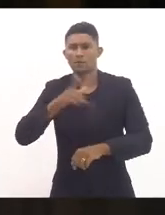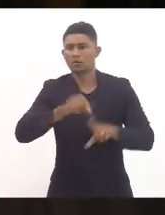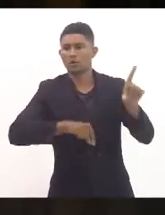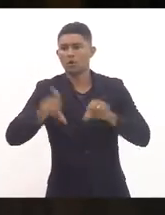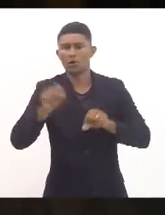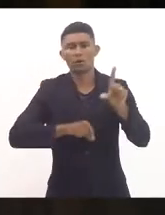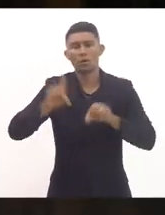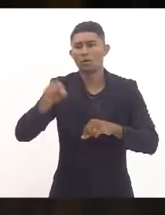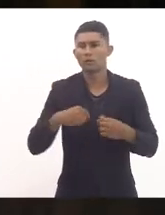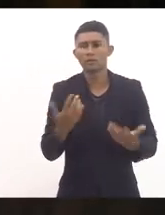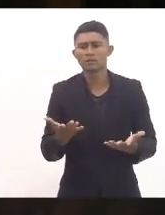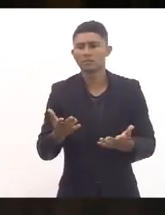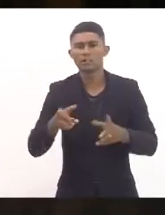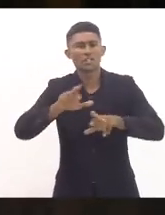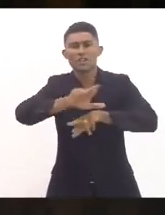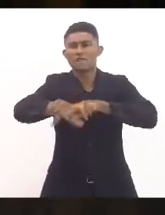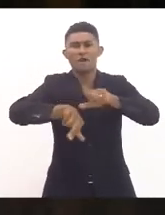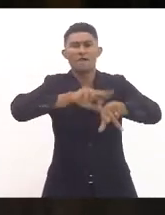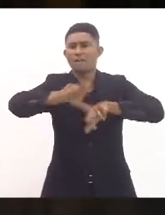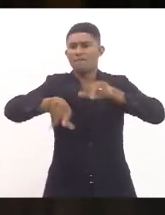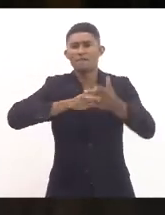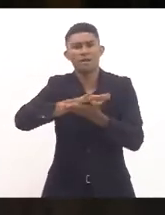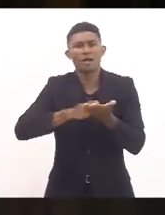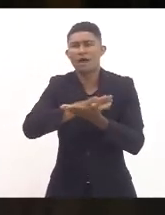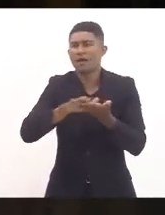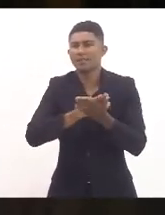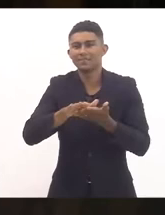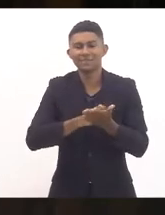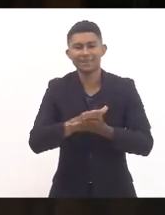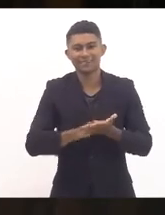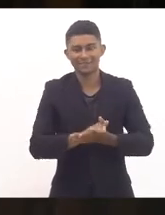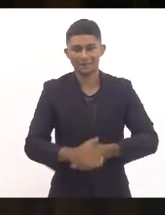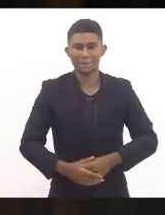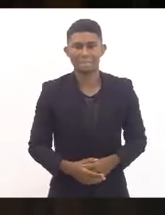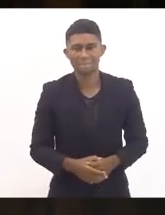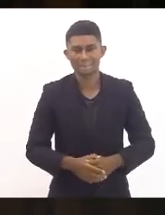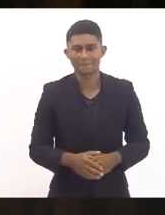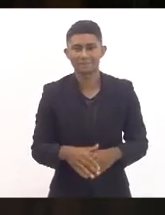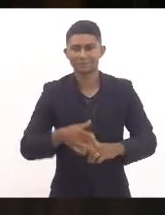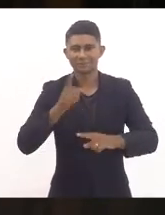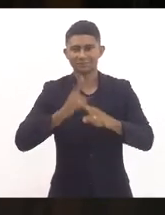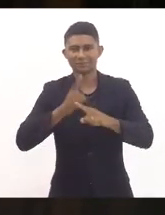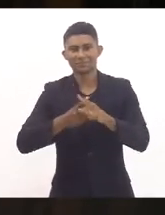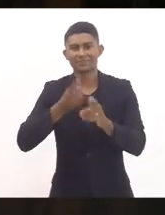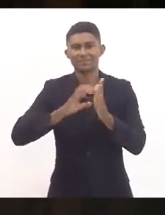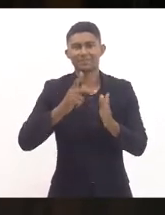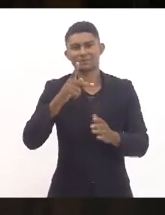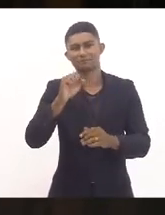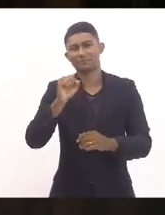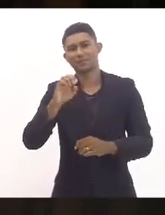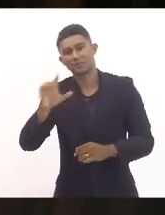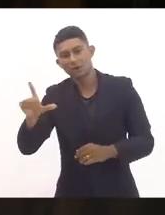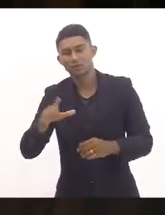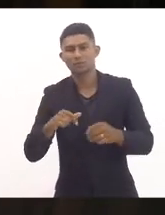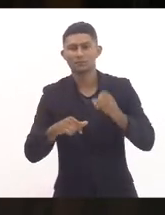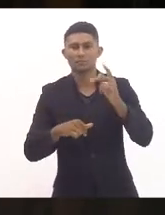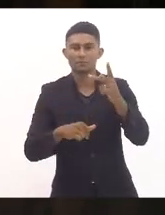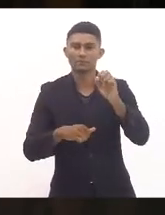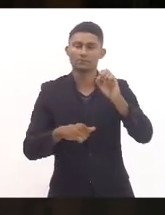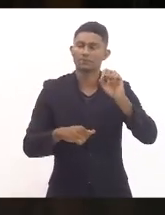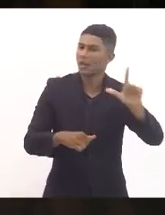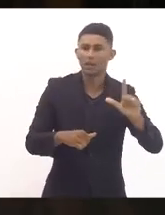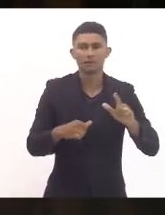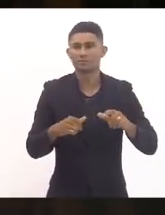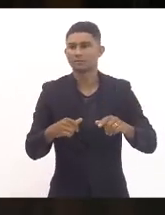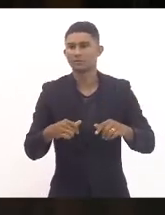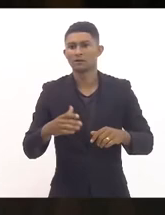mundo. Não tem diferença. Aqui não tem diferença. Pro PSOL, pro PSL, pra,